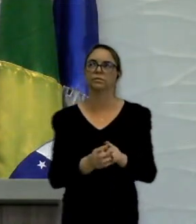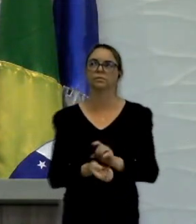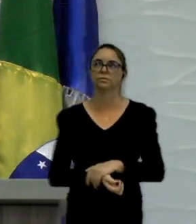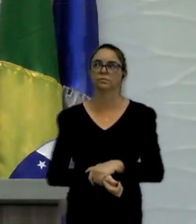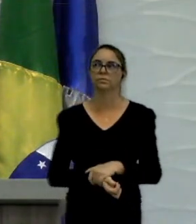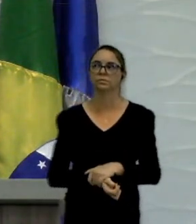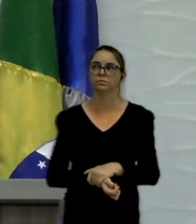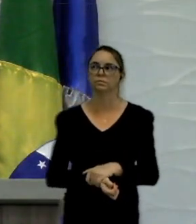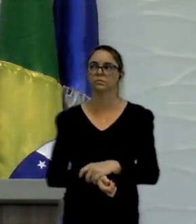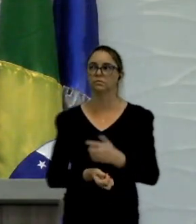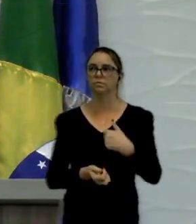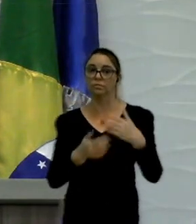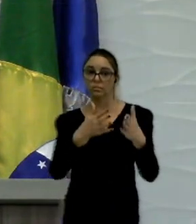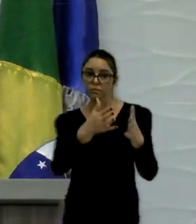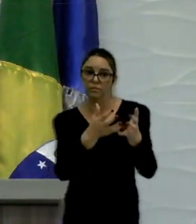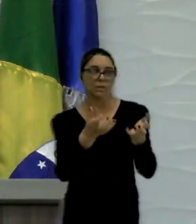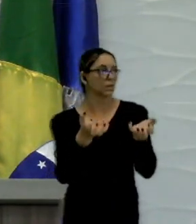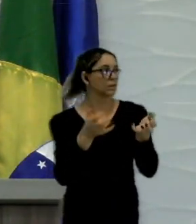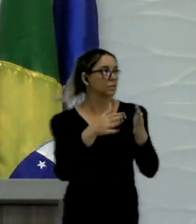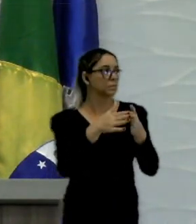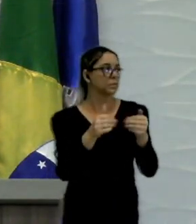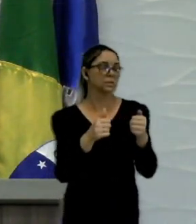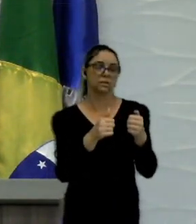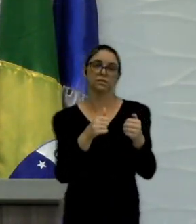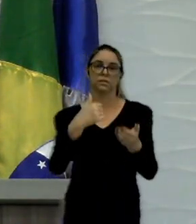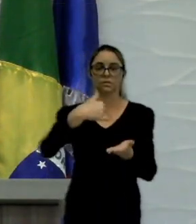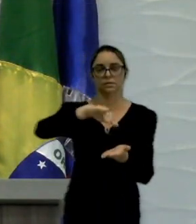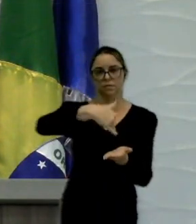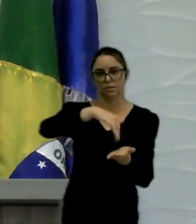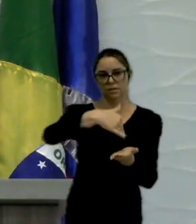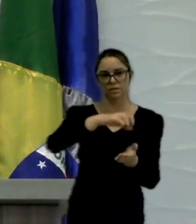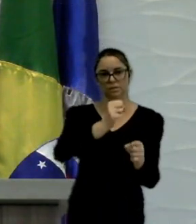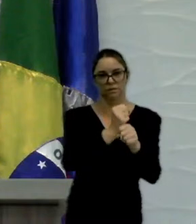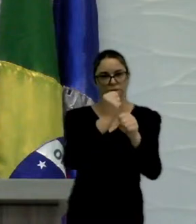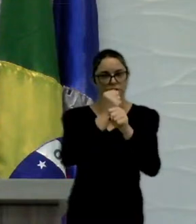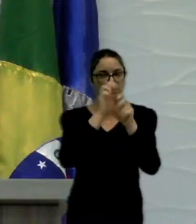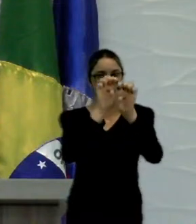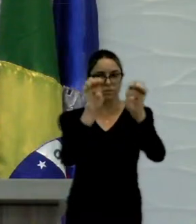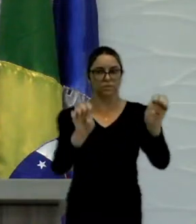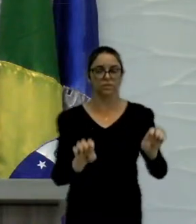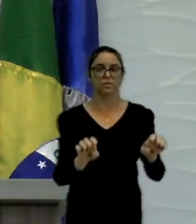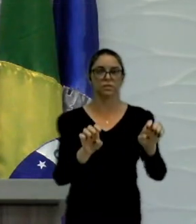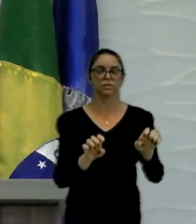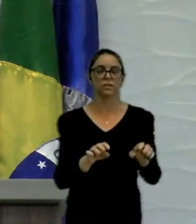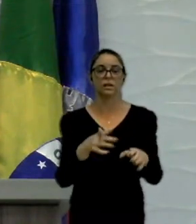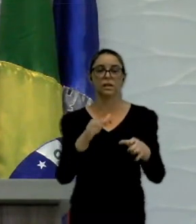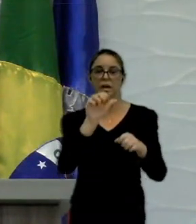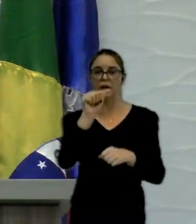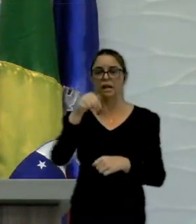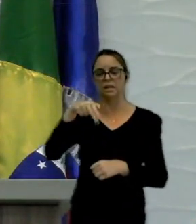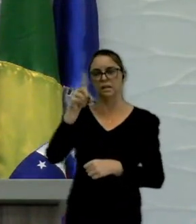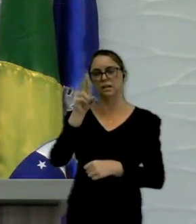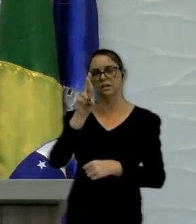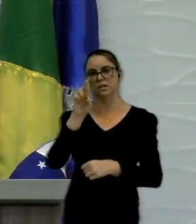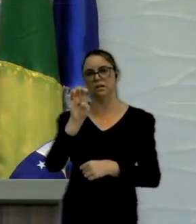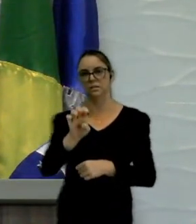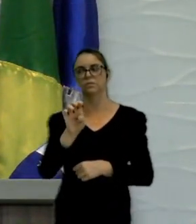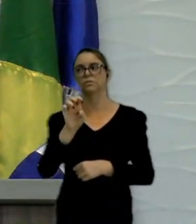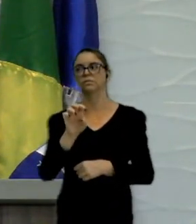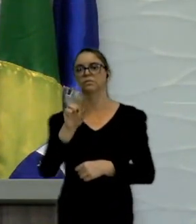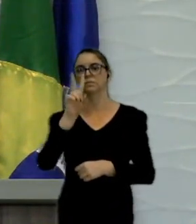pedir encarecidamente ao secretário de Infraestrutura, o senhor André Valença, ao prefeito do